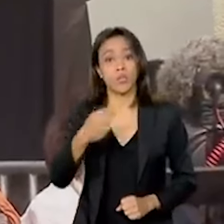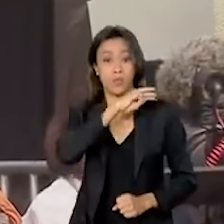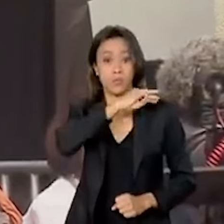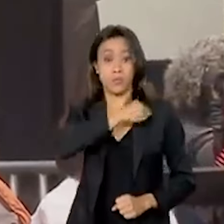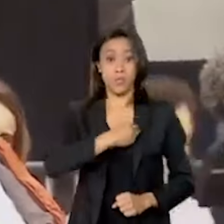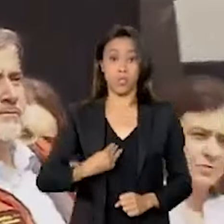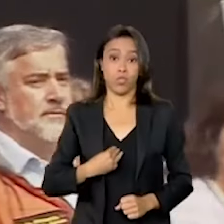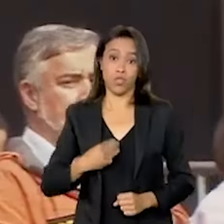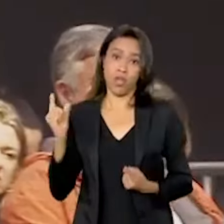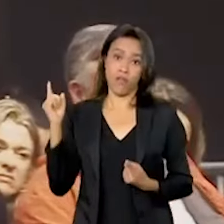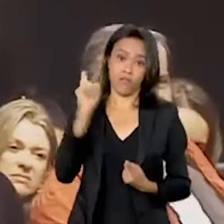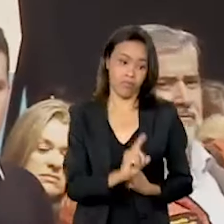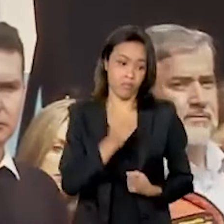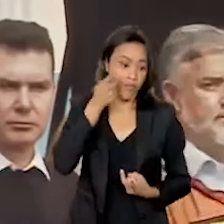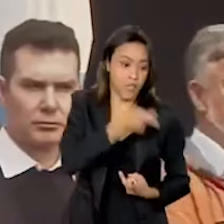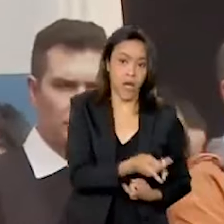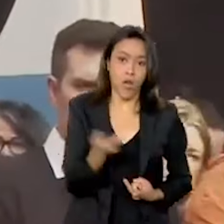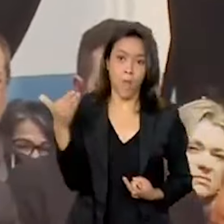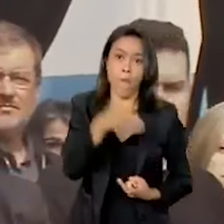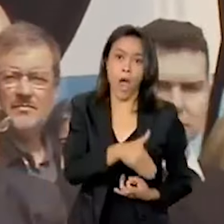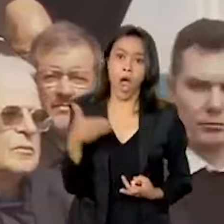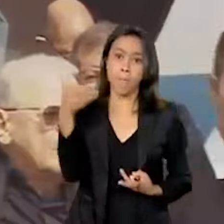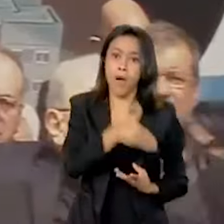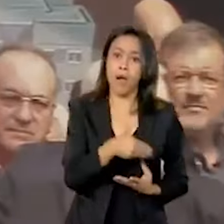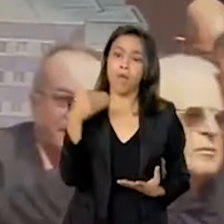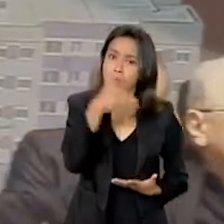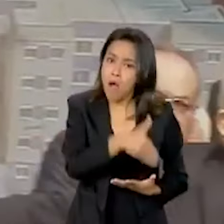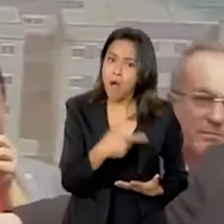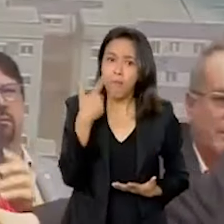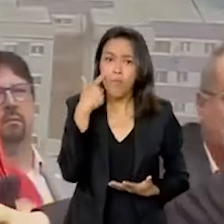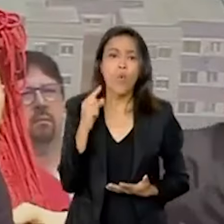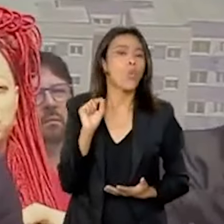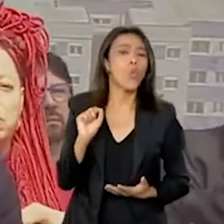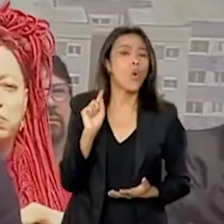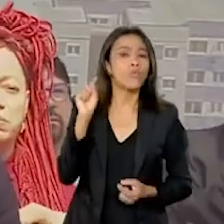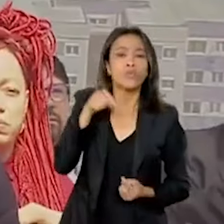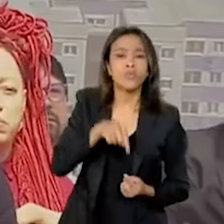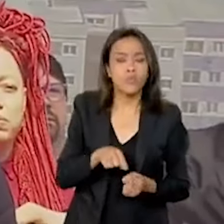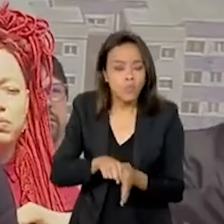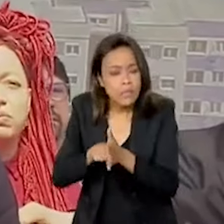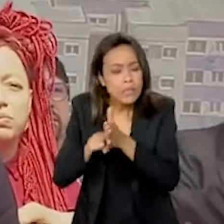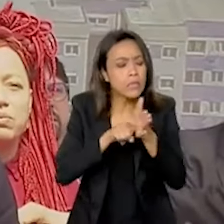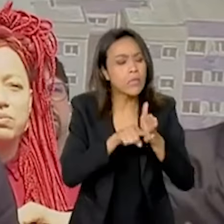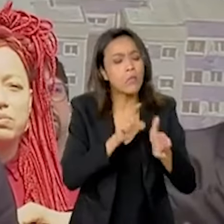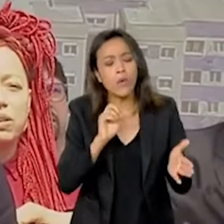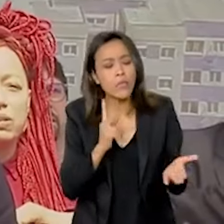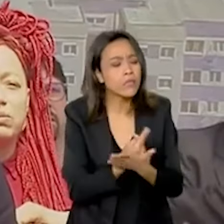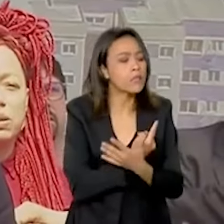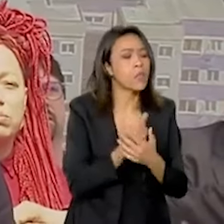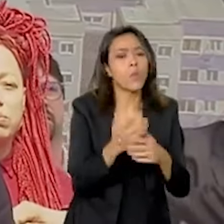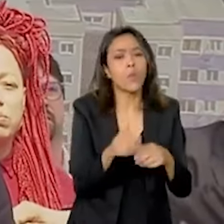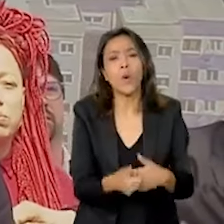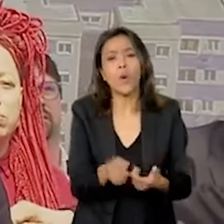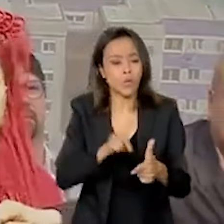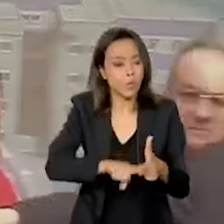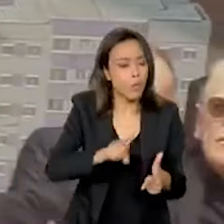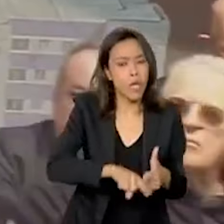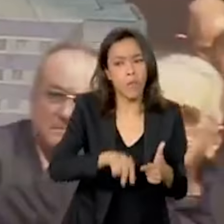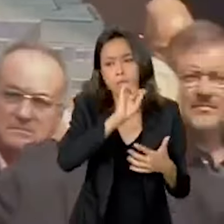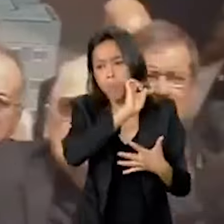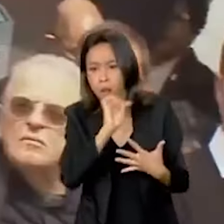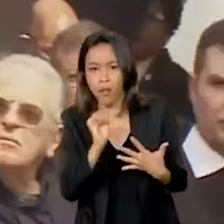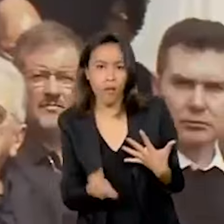32 ministros. Com o cuidado de fazer um levantamento. Qual é o problema que o povo está passando? Eu, se